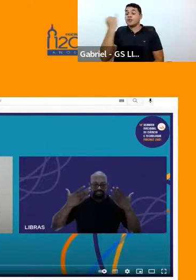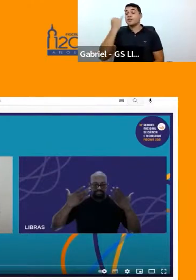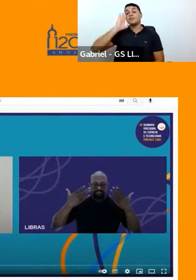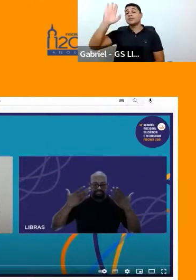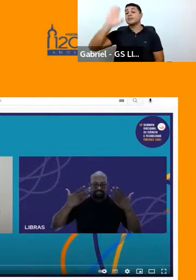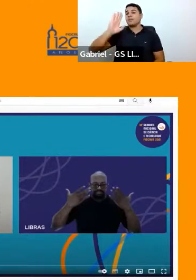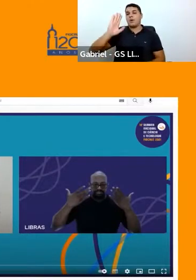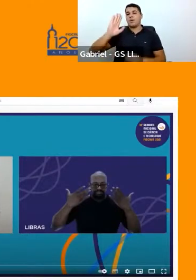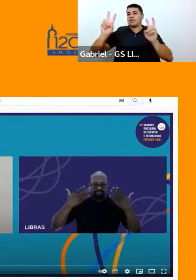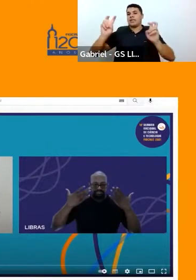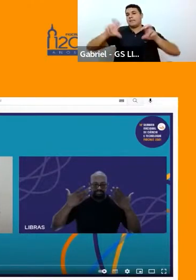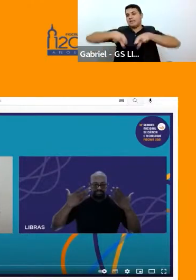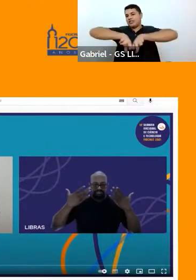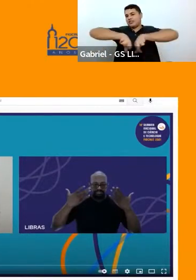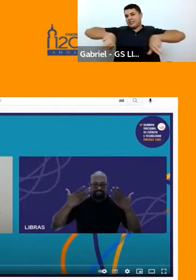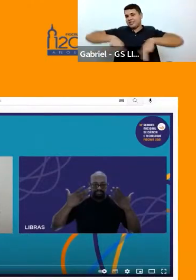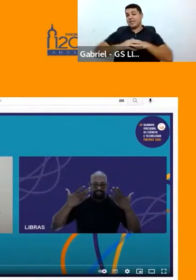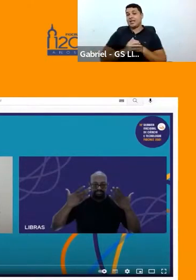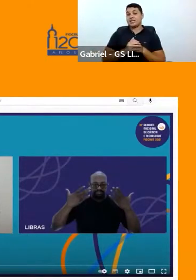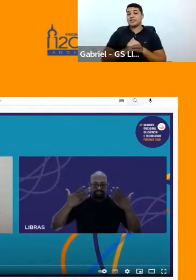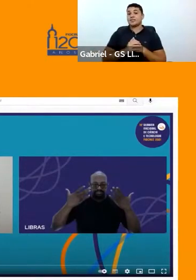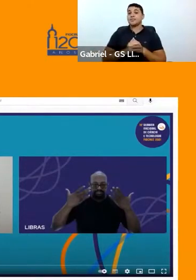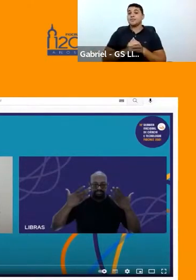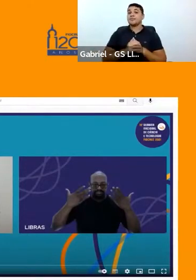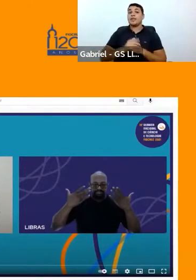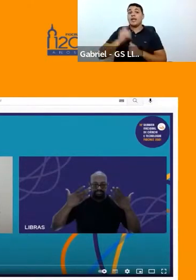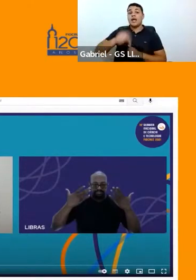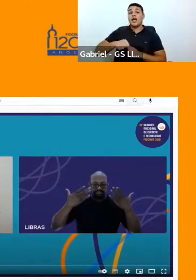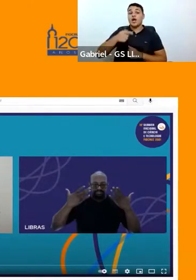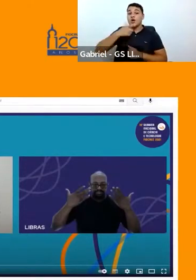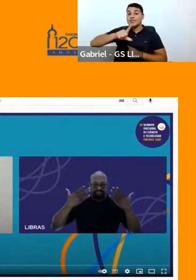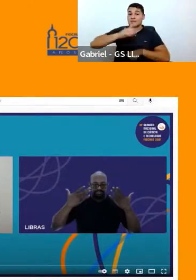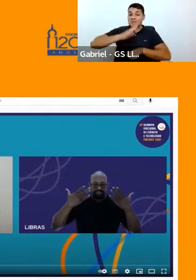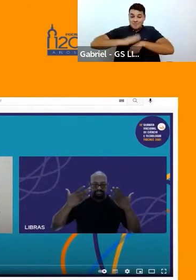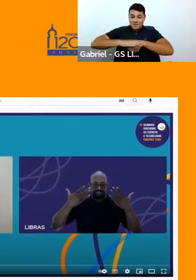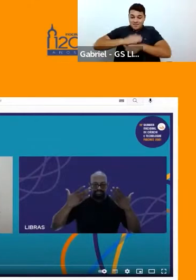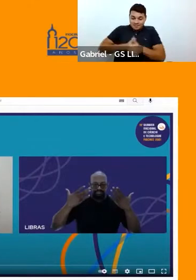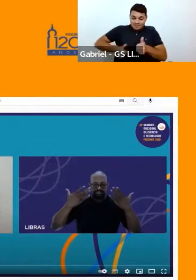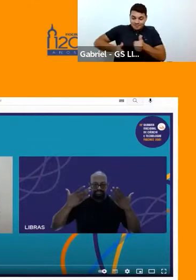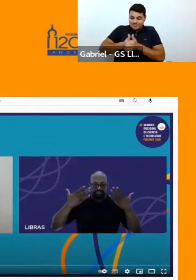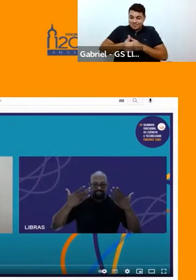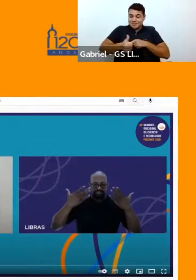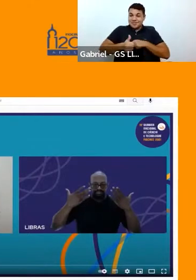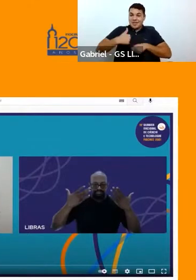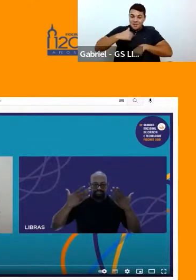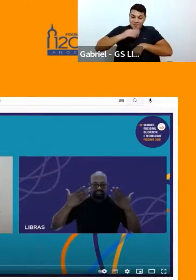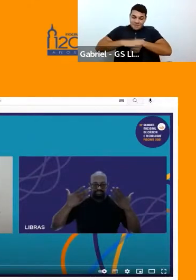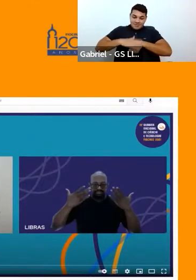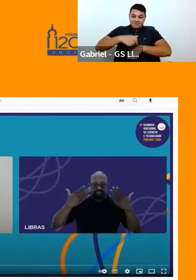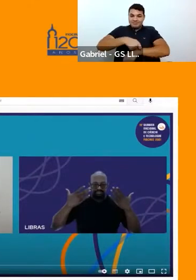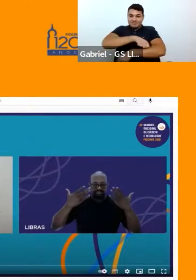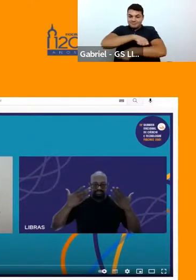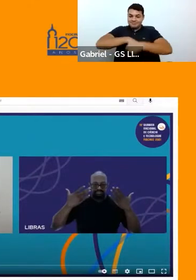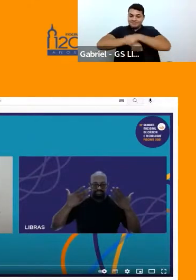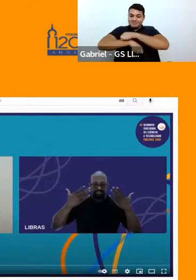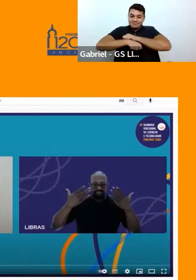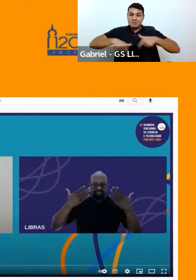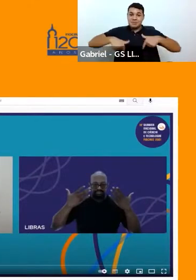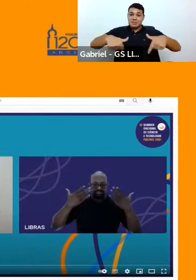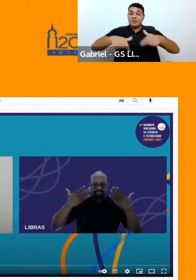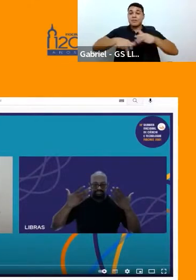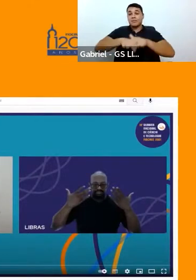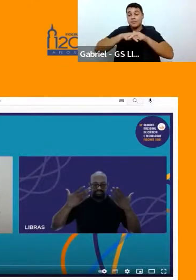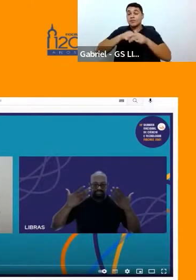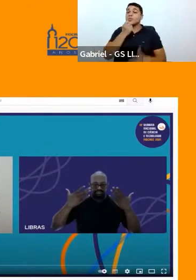diversidade no fazer ciência, né? E essa diversidade, ela é potente, ela tem que ser pensada numa perspectiva da